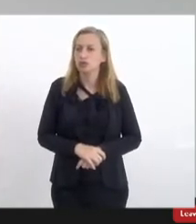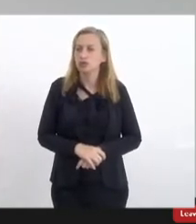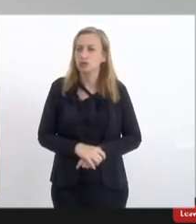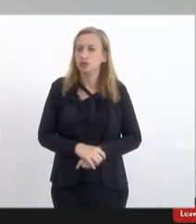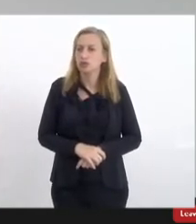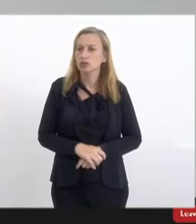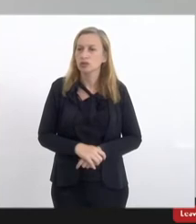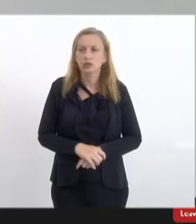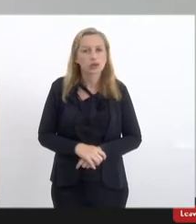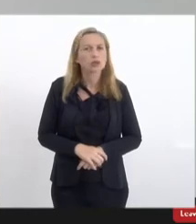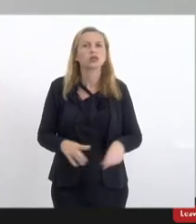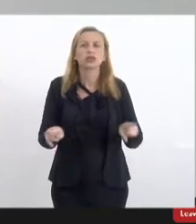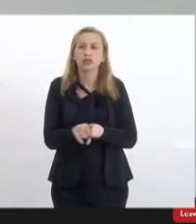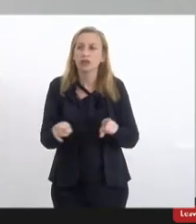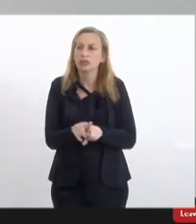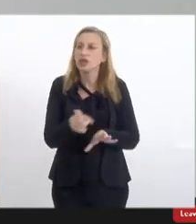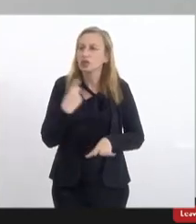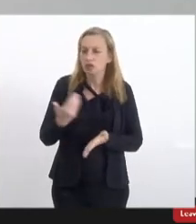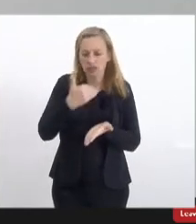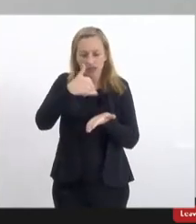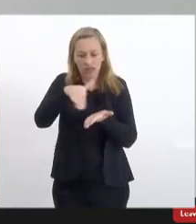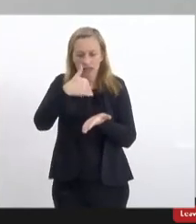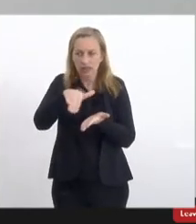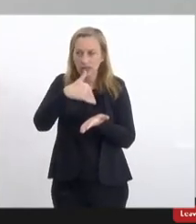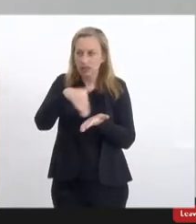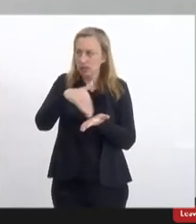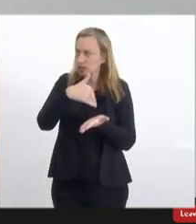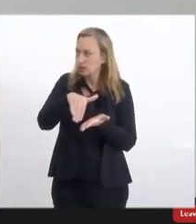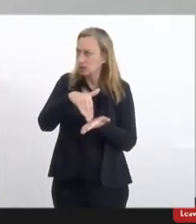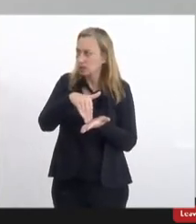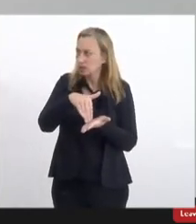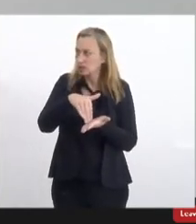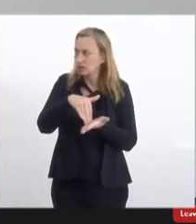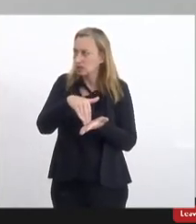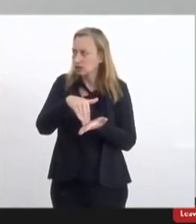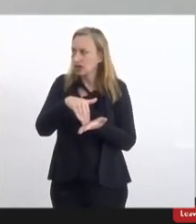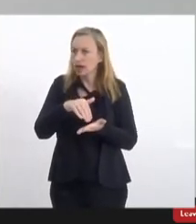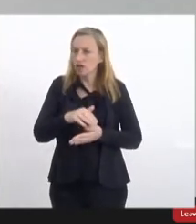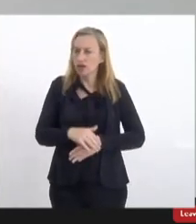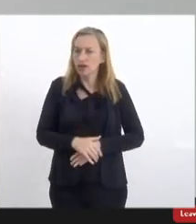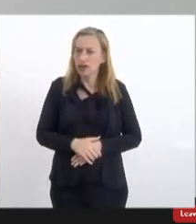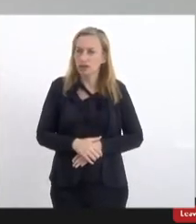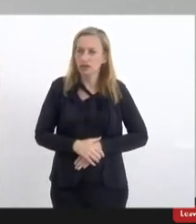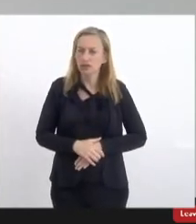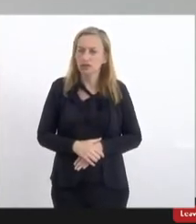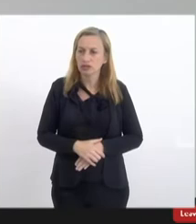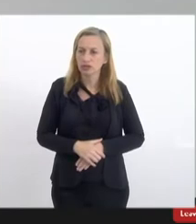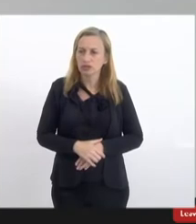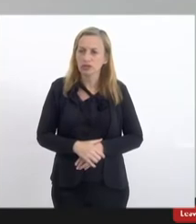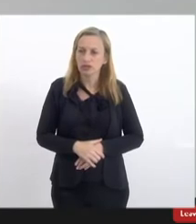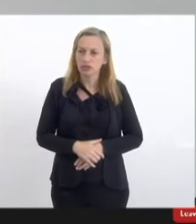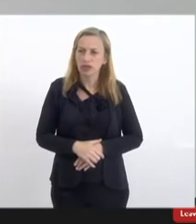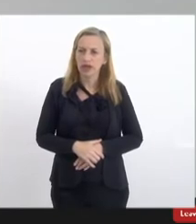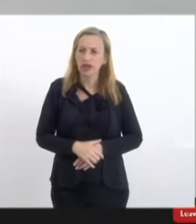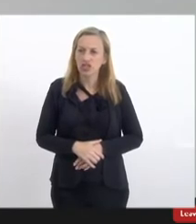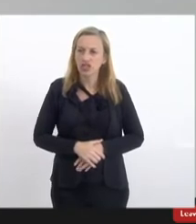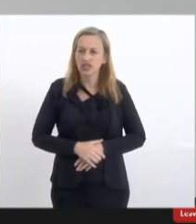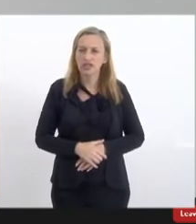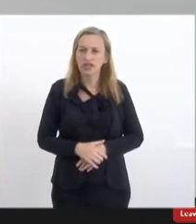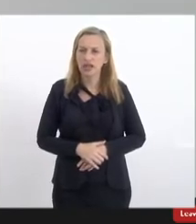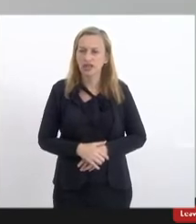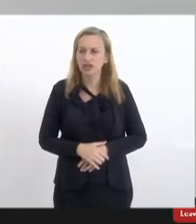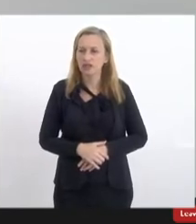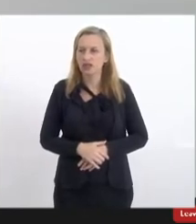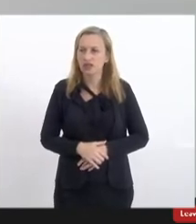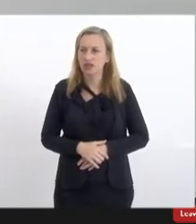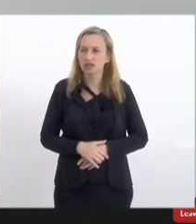É um braço também nosso da secretaria, é uma prioridade atuar juntamente à prevenção, porque a gente acredita que